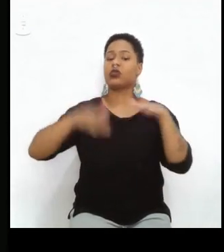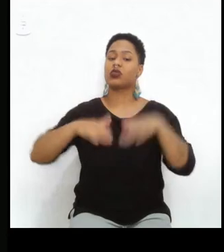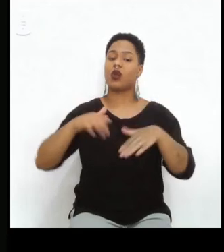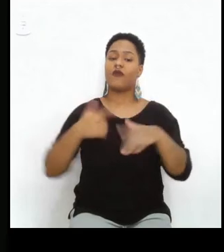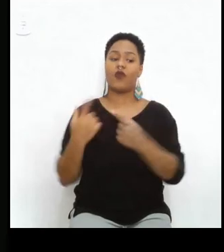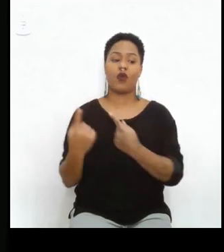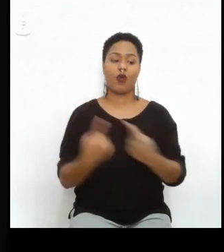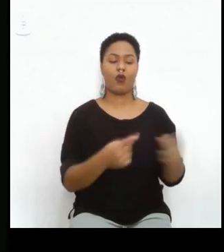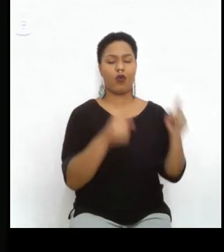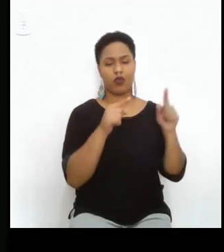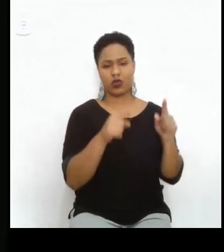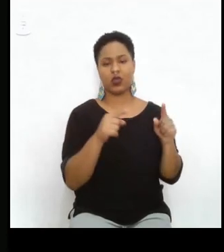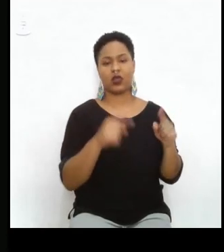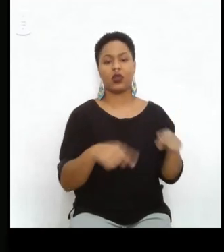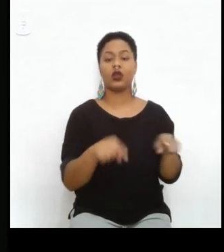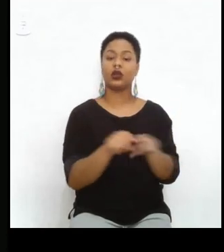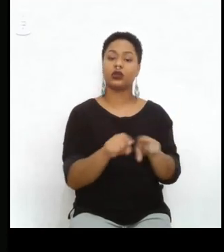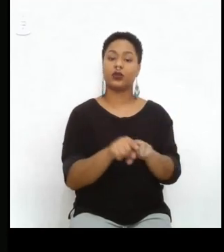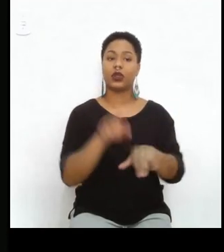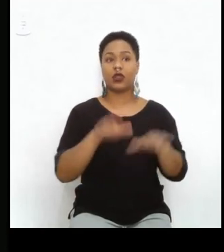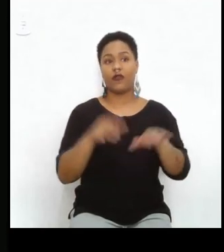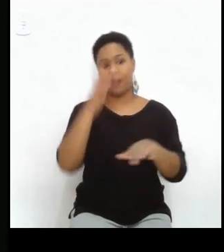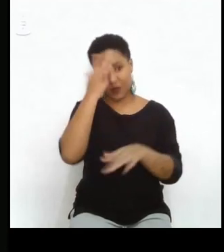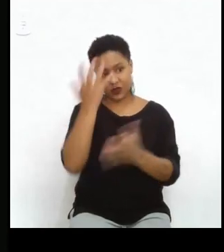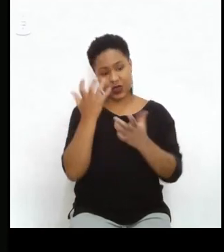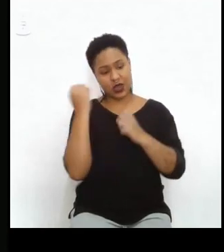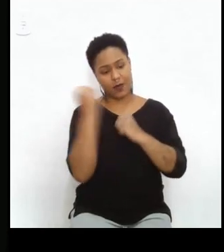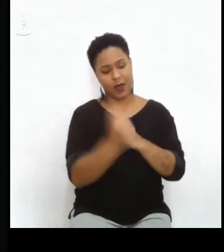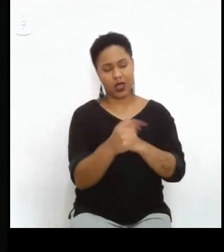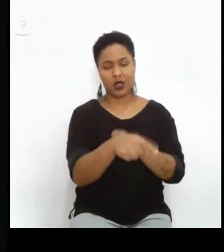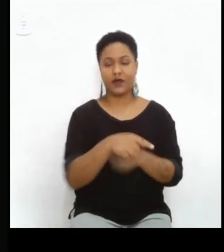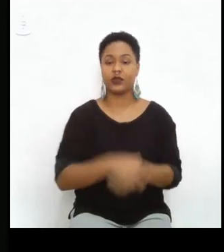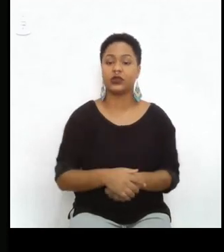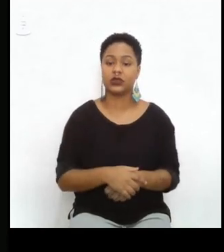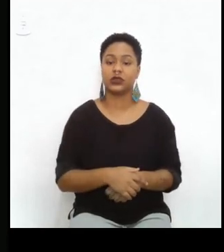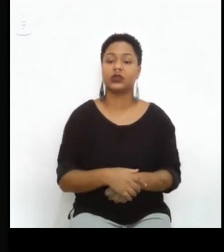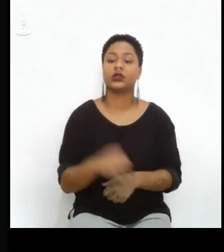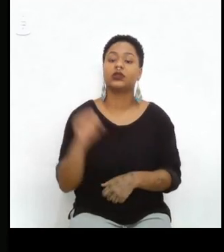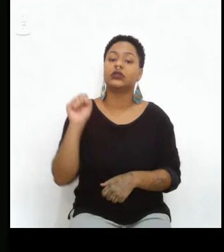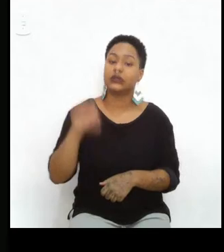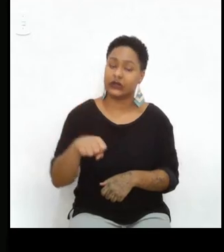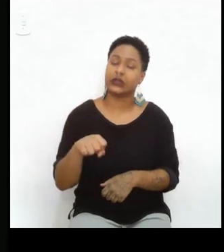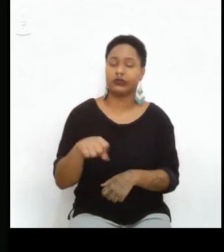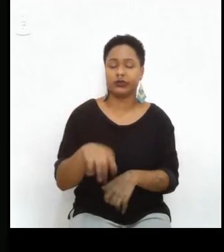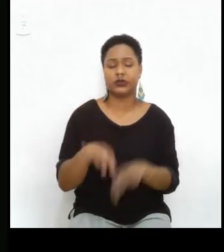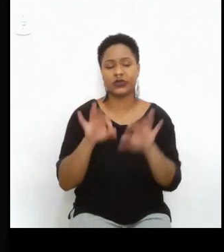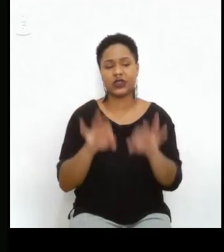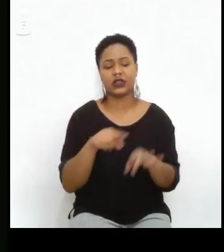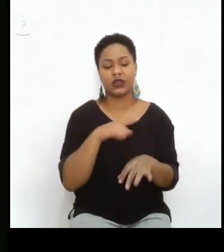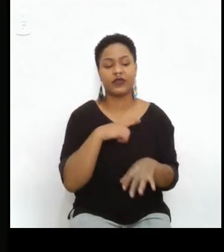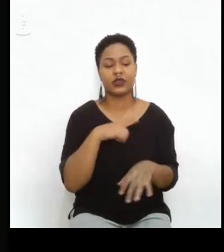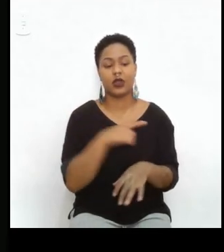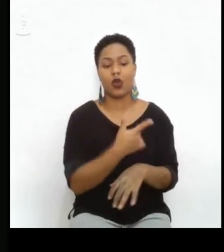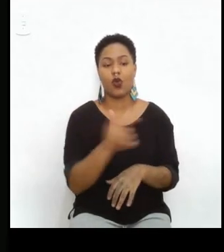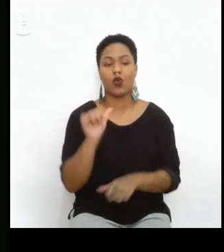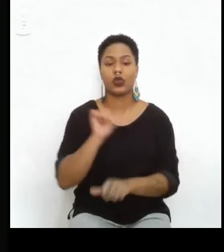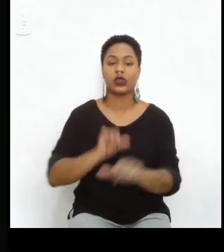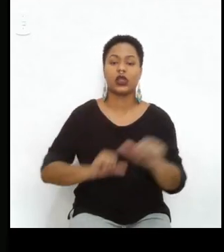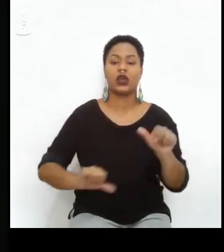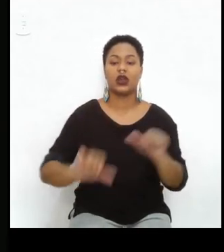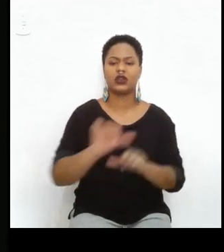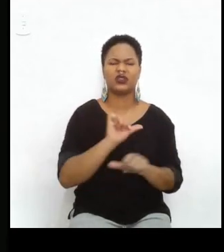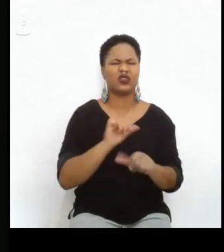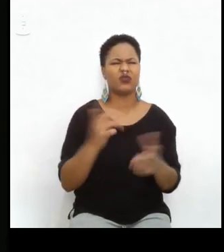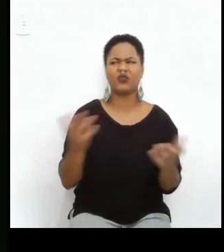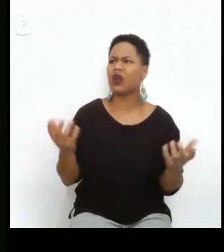talvez até mesmo com batedores e sim certamente você tá passando por outra posição e Como